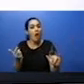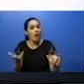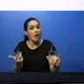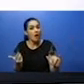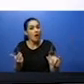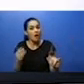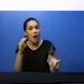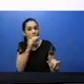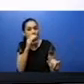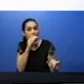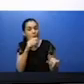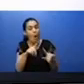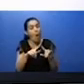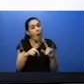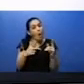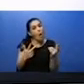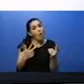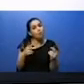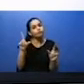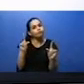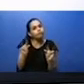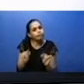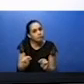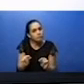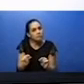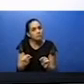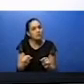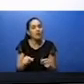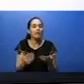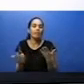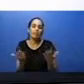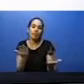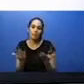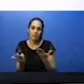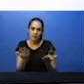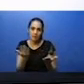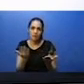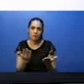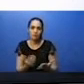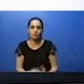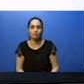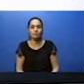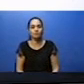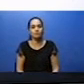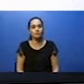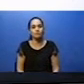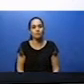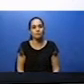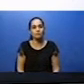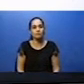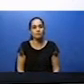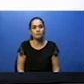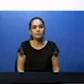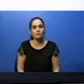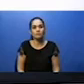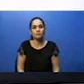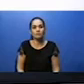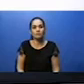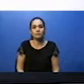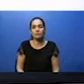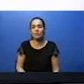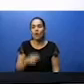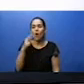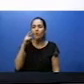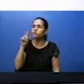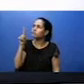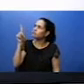inibir uma reação química, vai depender do tipo de catalisador utilizado. Então, como vocês podem observar aqui na imagem,